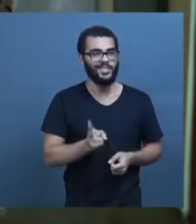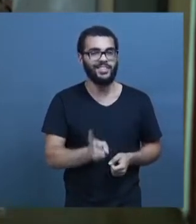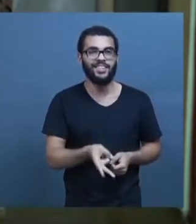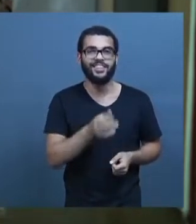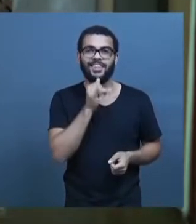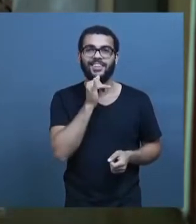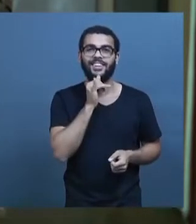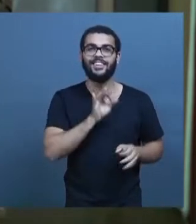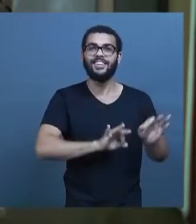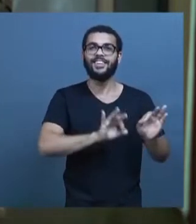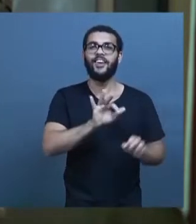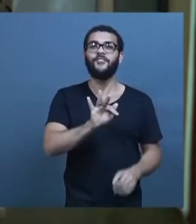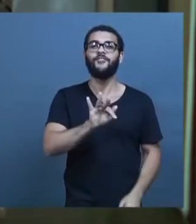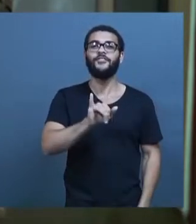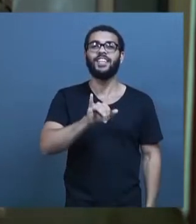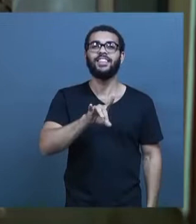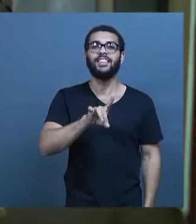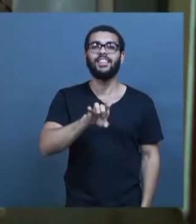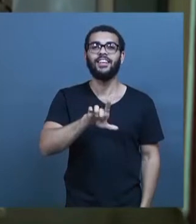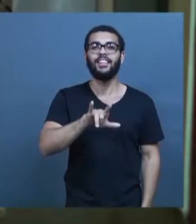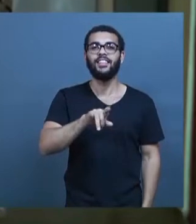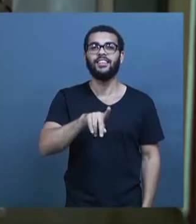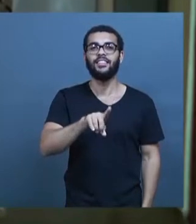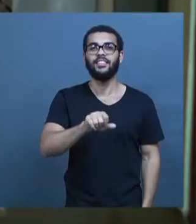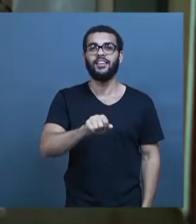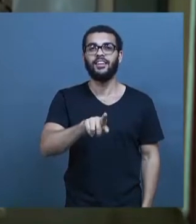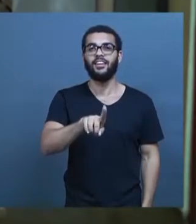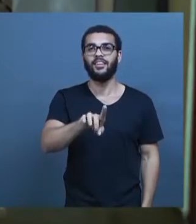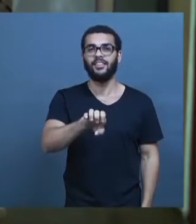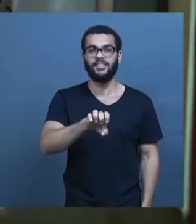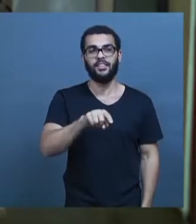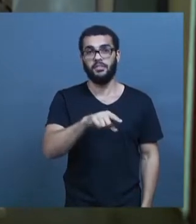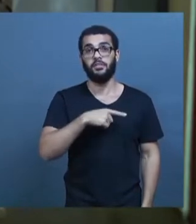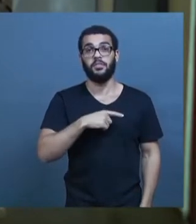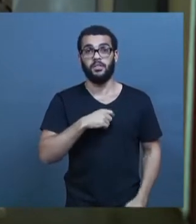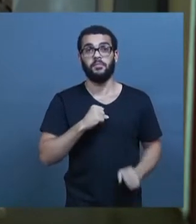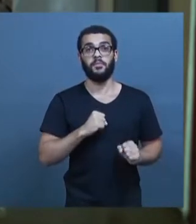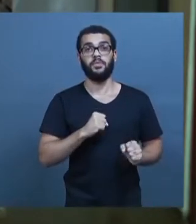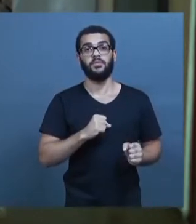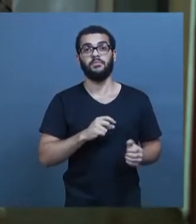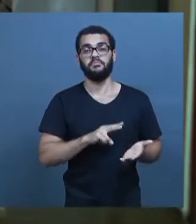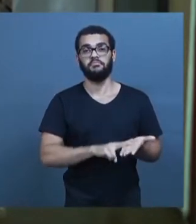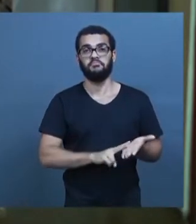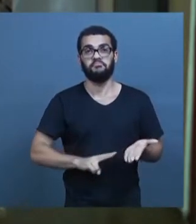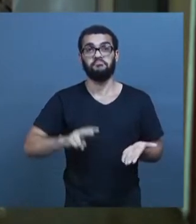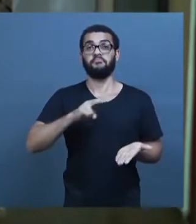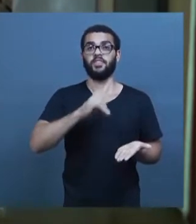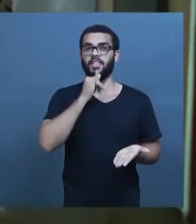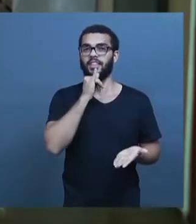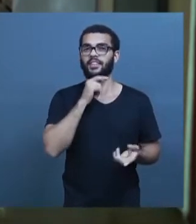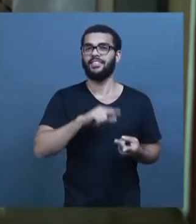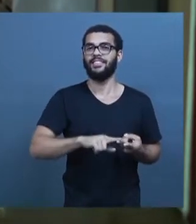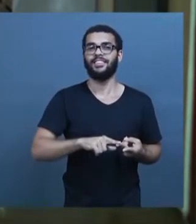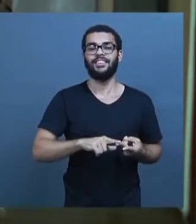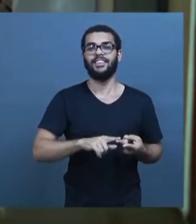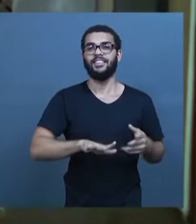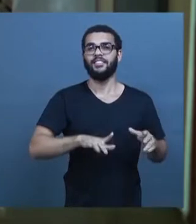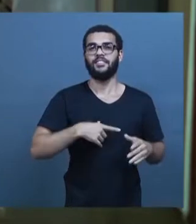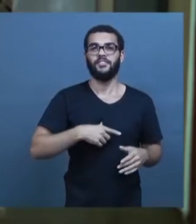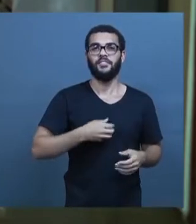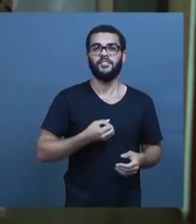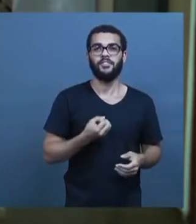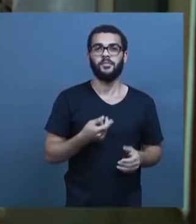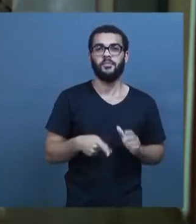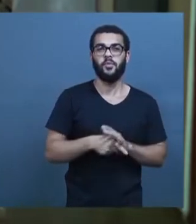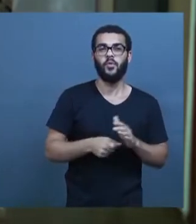de fidelidade, eles trazem algumas vantagens no sentido de ter descontos em compras posteriores,